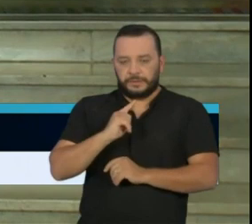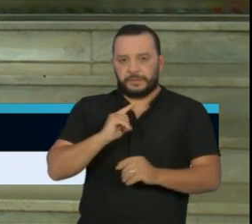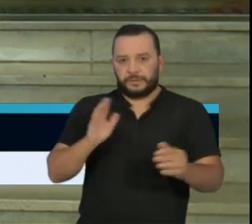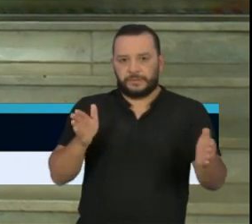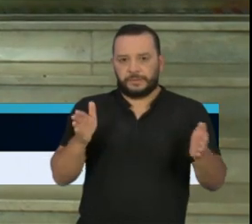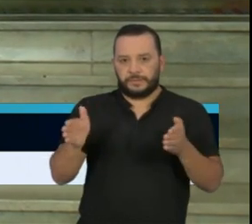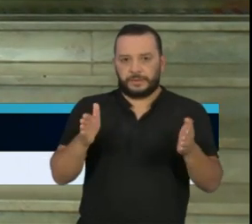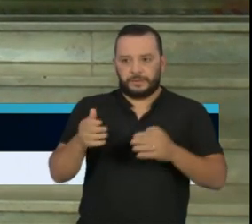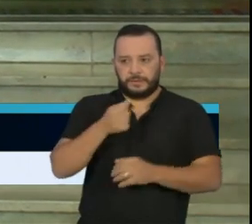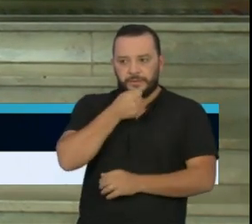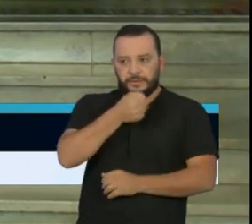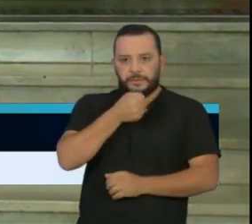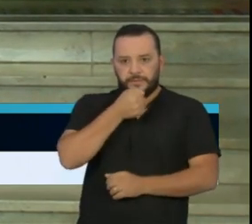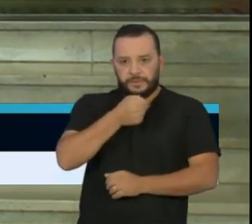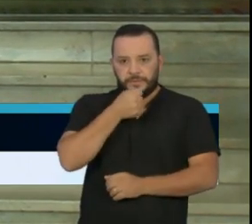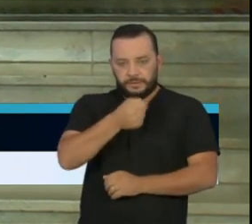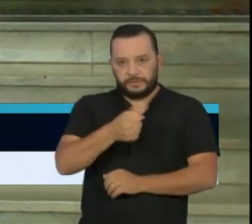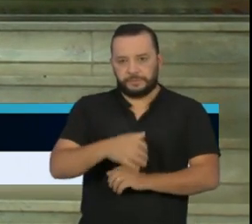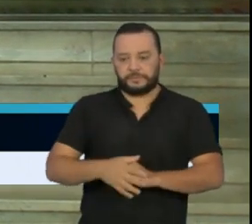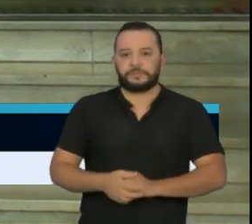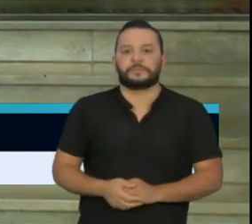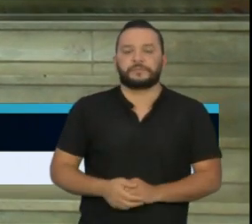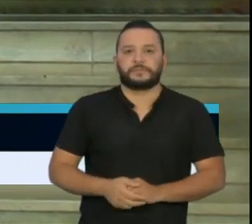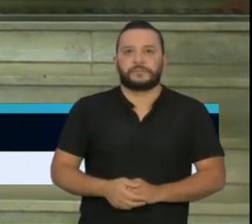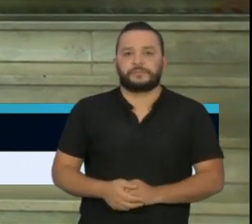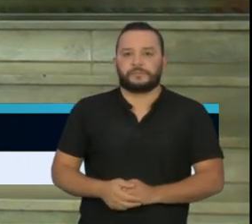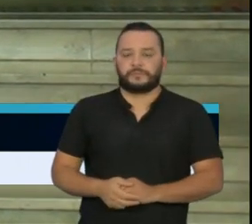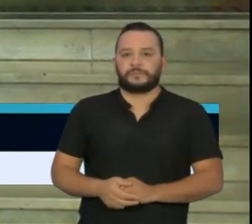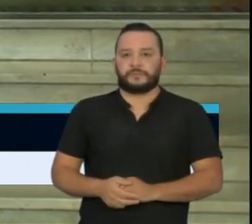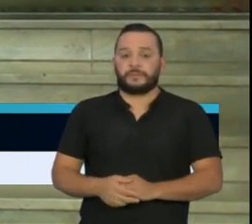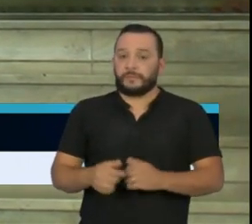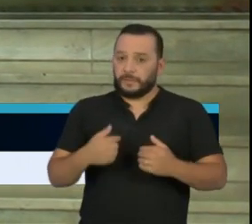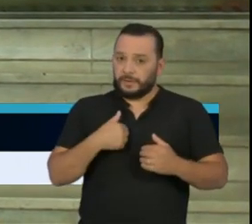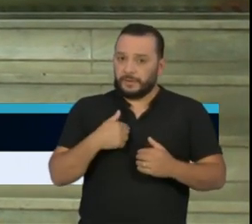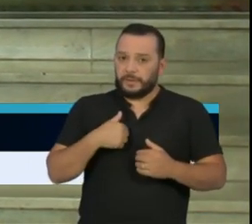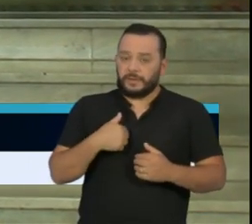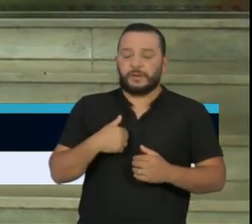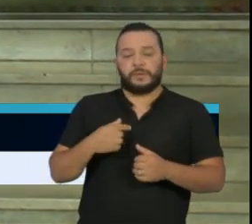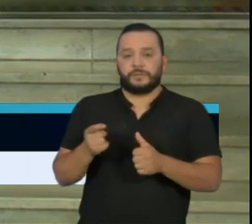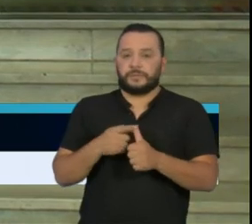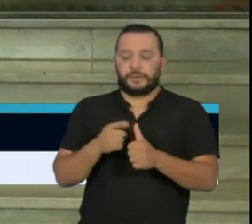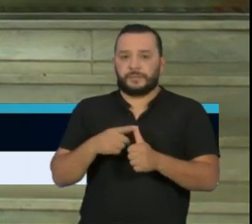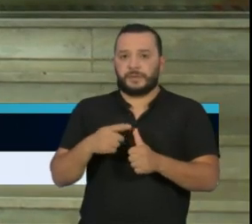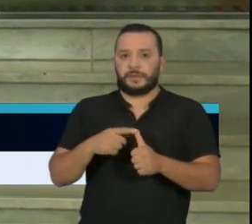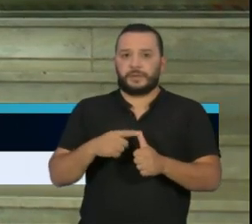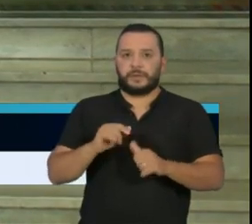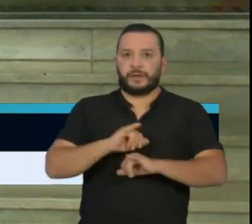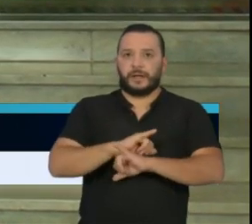durante a coletiva. Eu quero começar nas mensagens